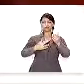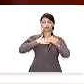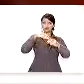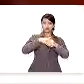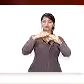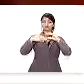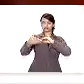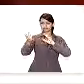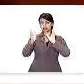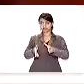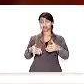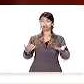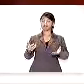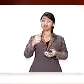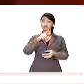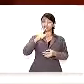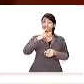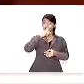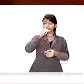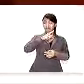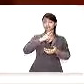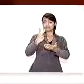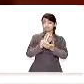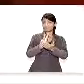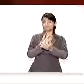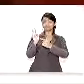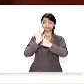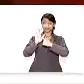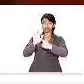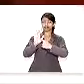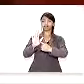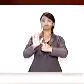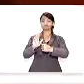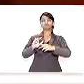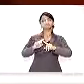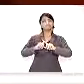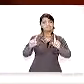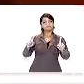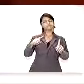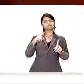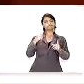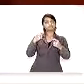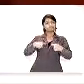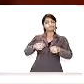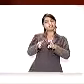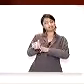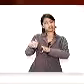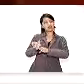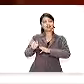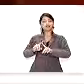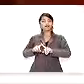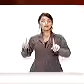disponibilizados as falhas apontadas nos respectivos autos embora passíveis de advertências não